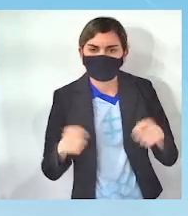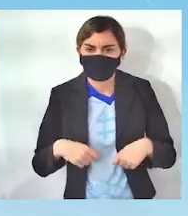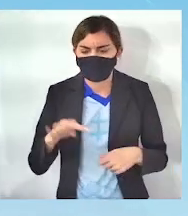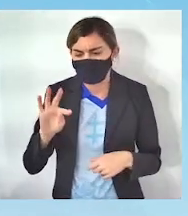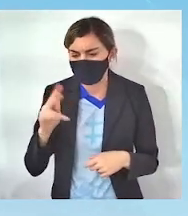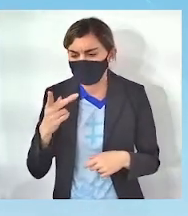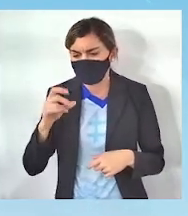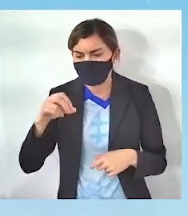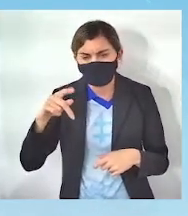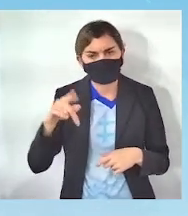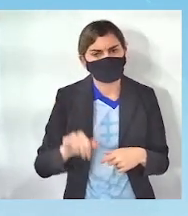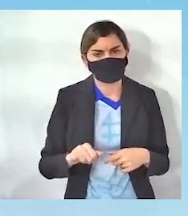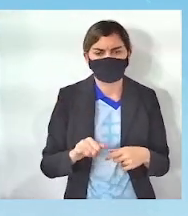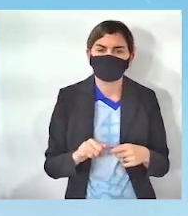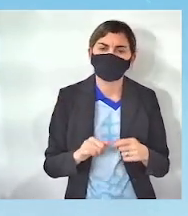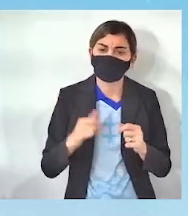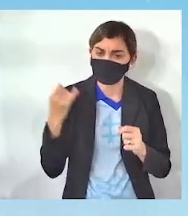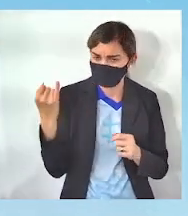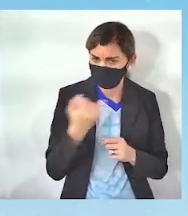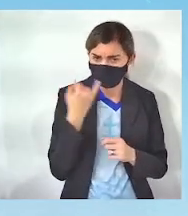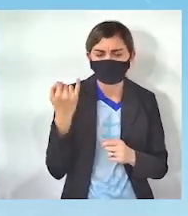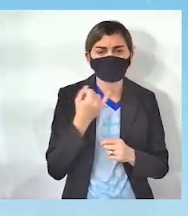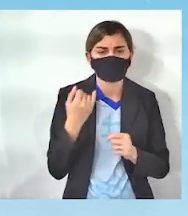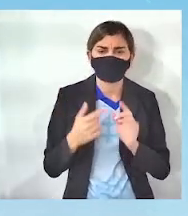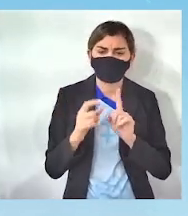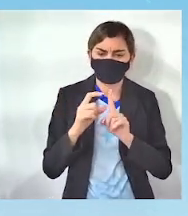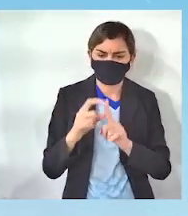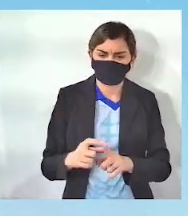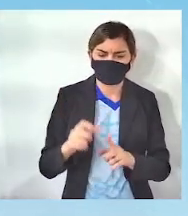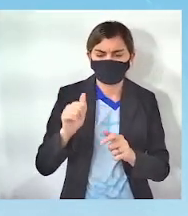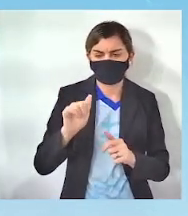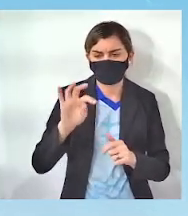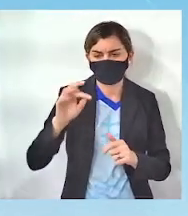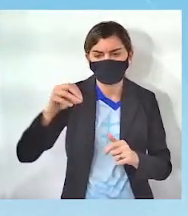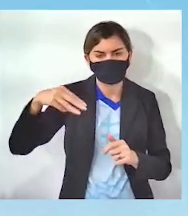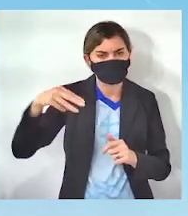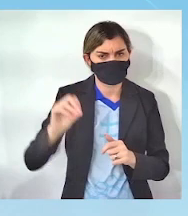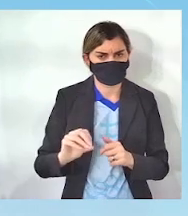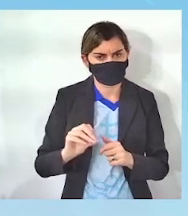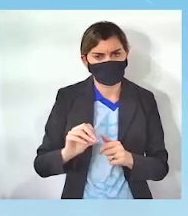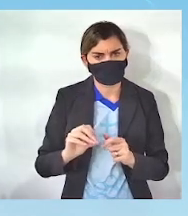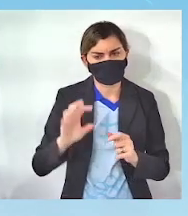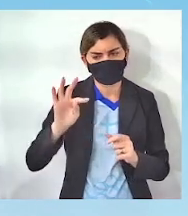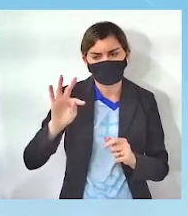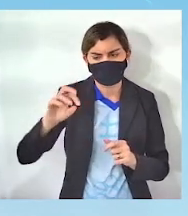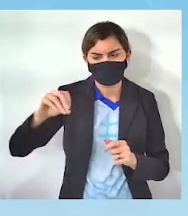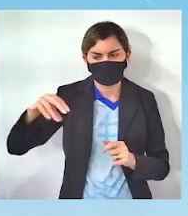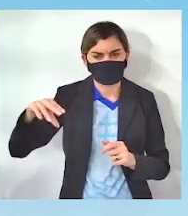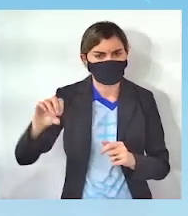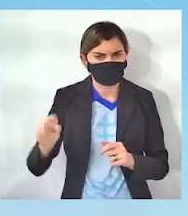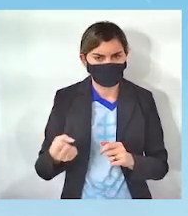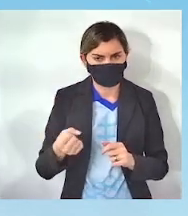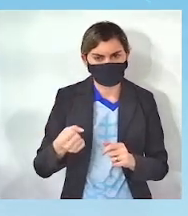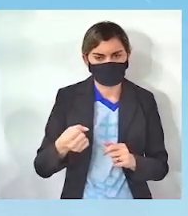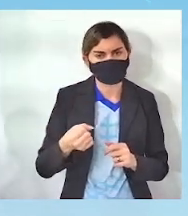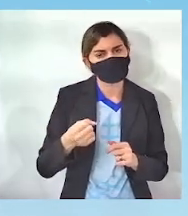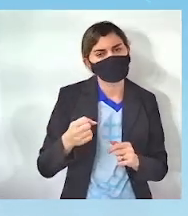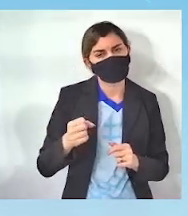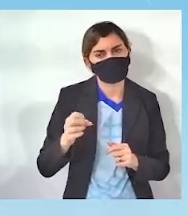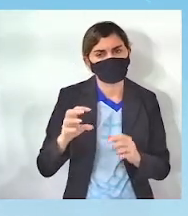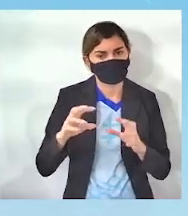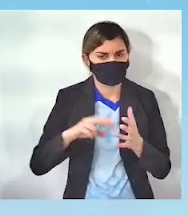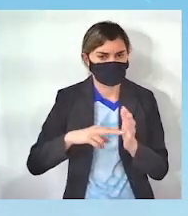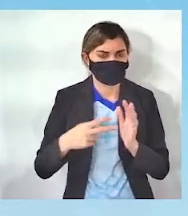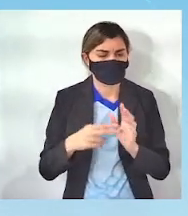ele quebra um paradigma importantíssimo, porque a palavra átomo vem de tomos a átomos, né? Tomos quer